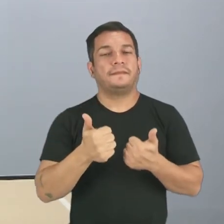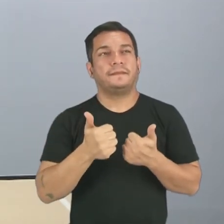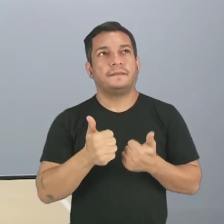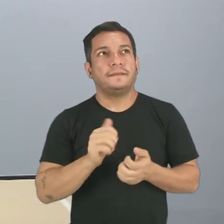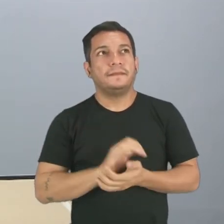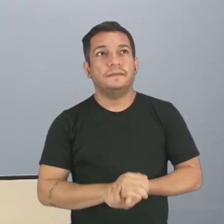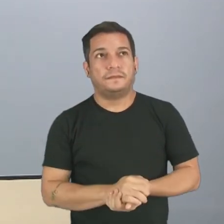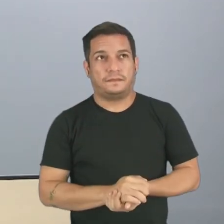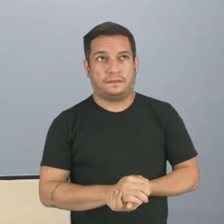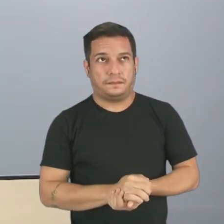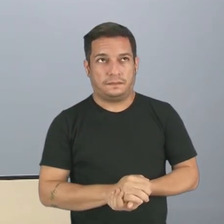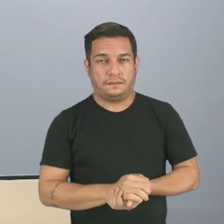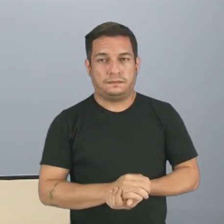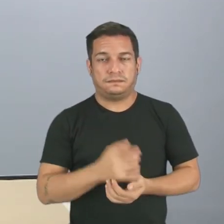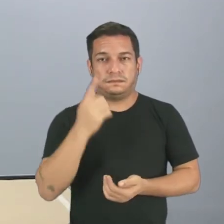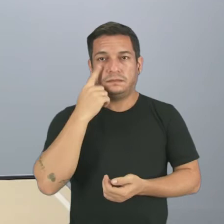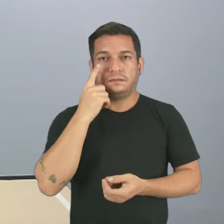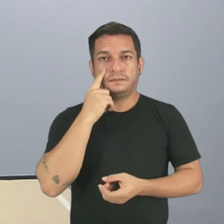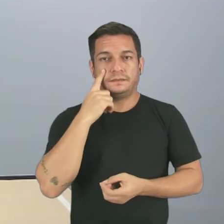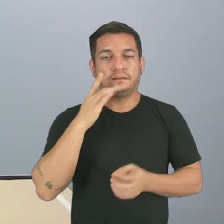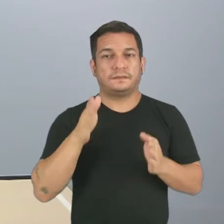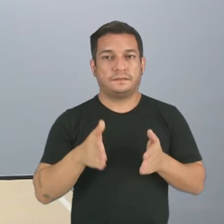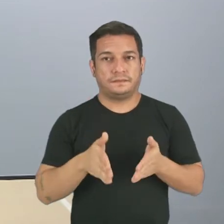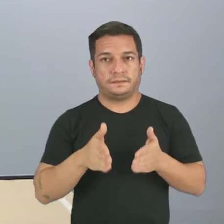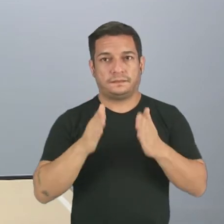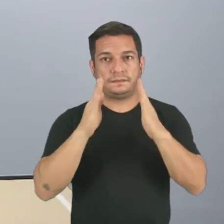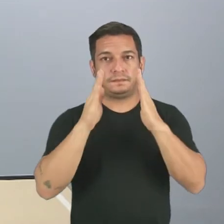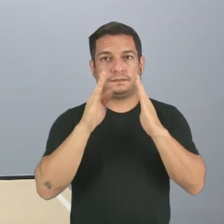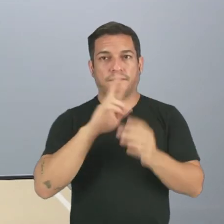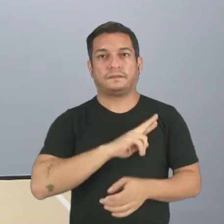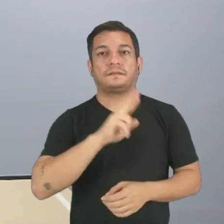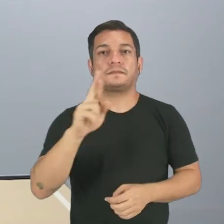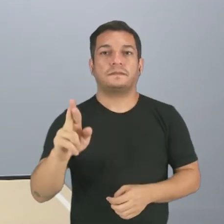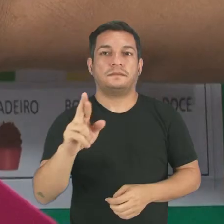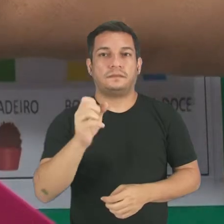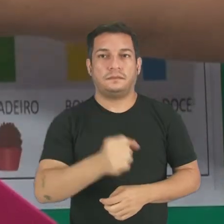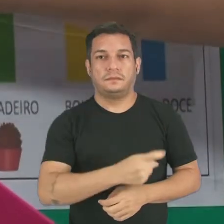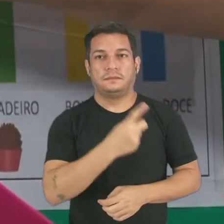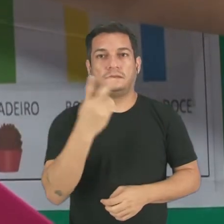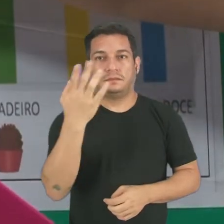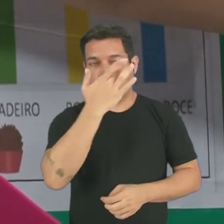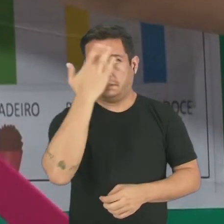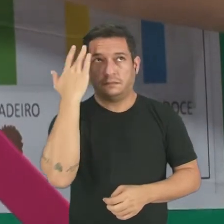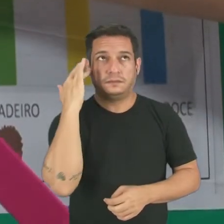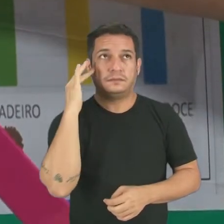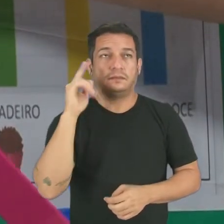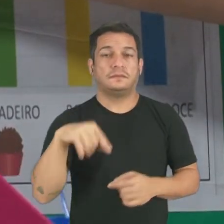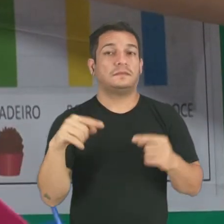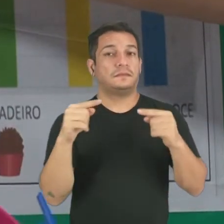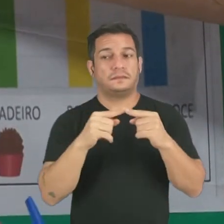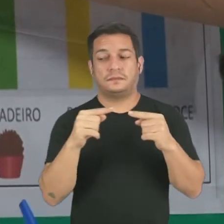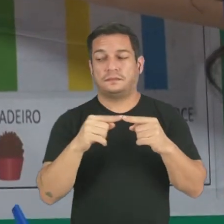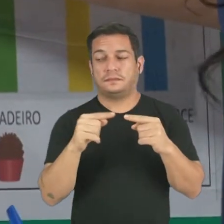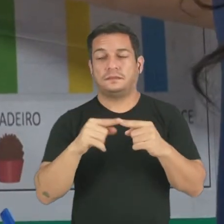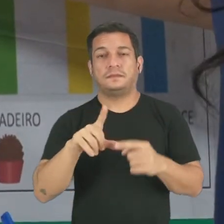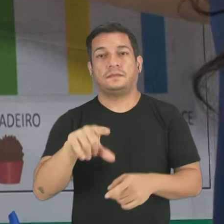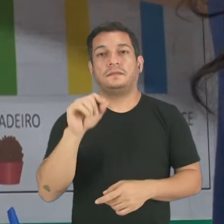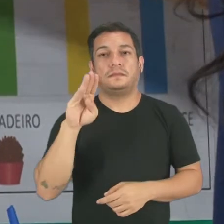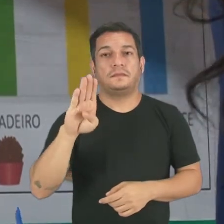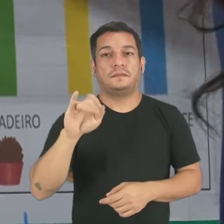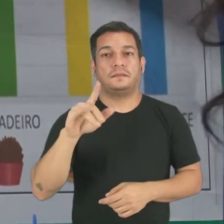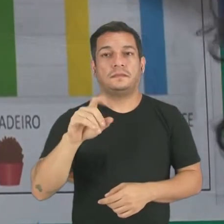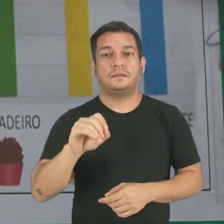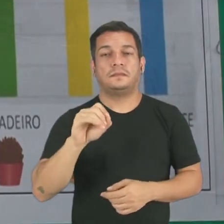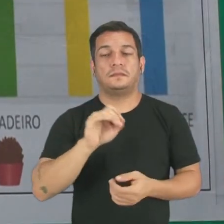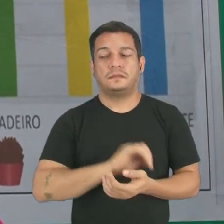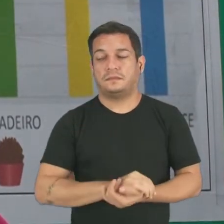Muito bem. Vamos ver se a barrinha que representa a quantidade de pessoas que escolheram o bolo